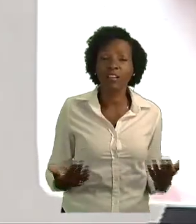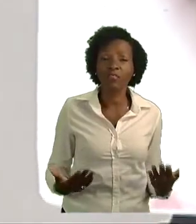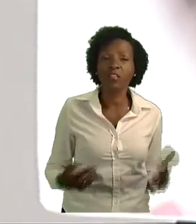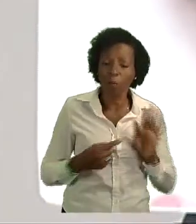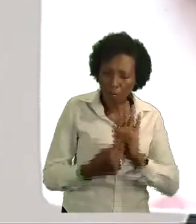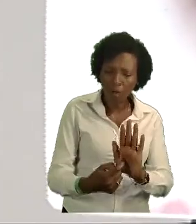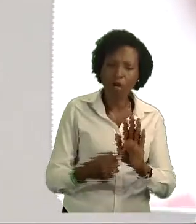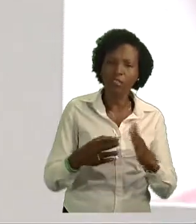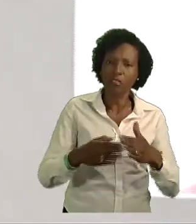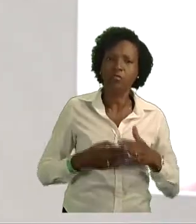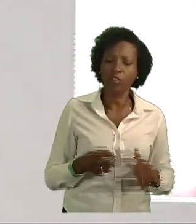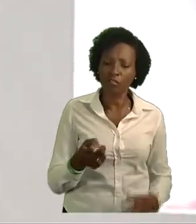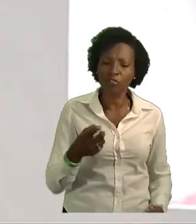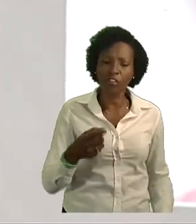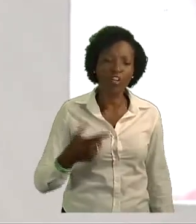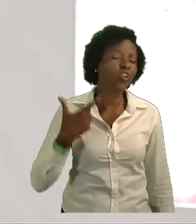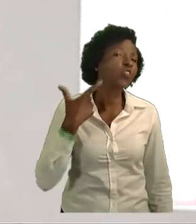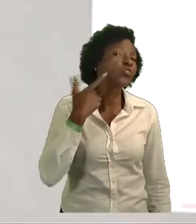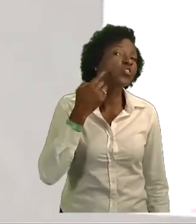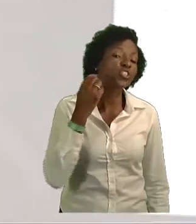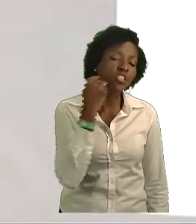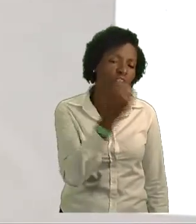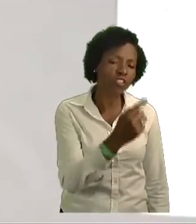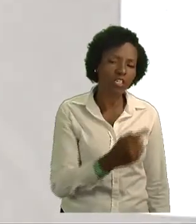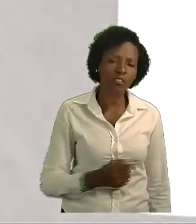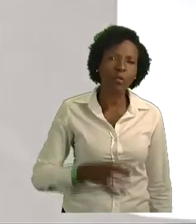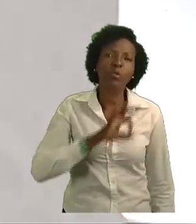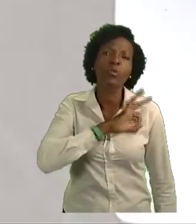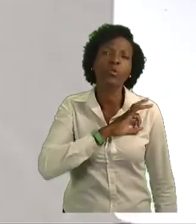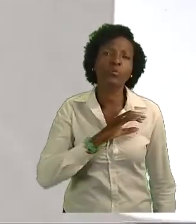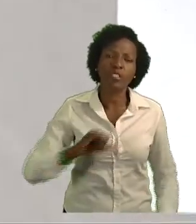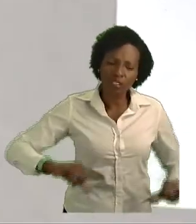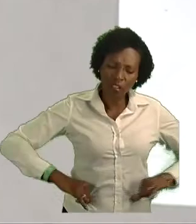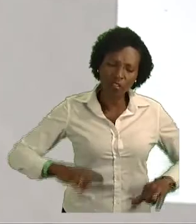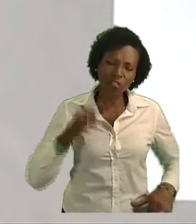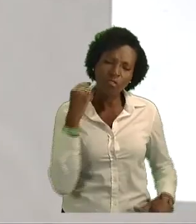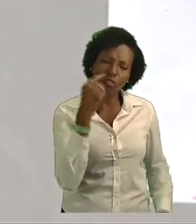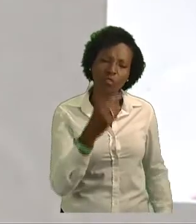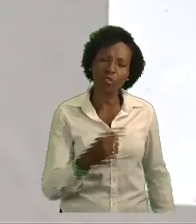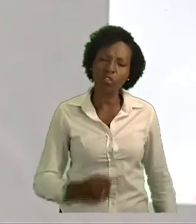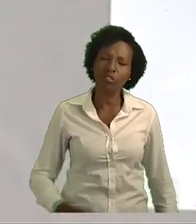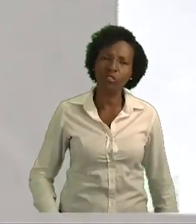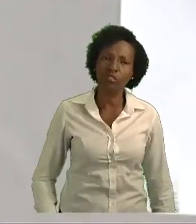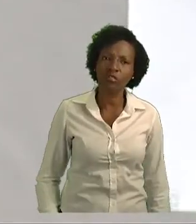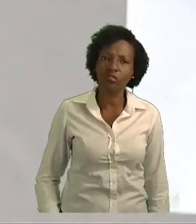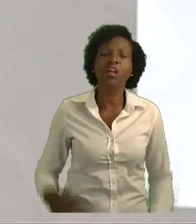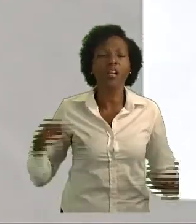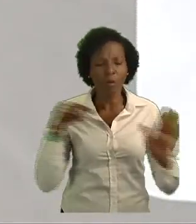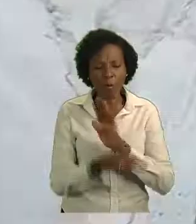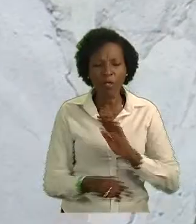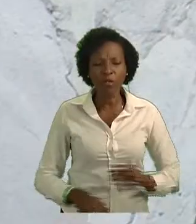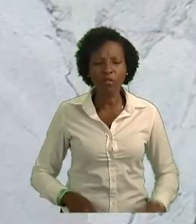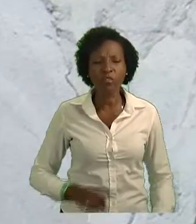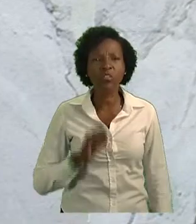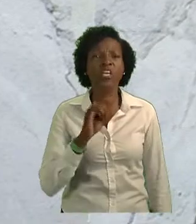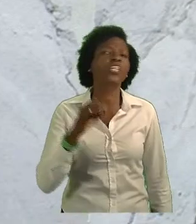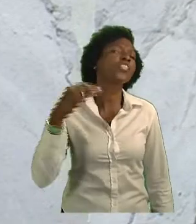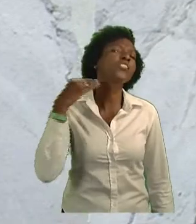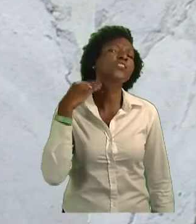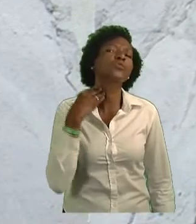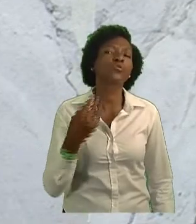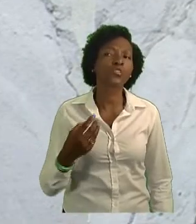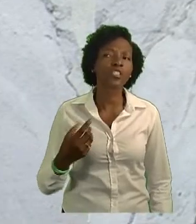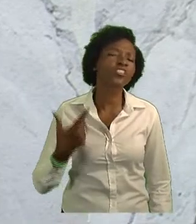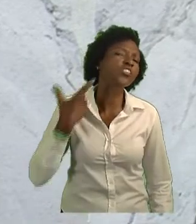favor olha só o tiro de raspão que esse policial sofreu no rosto eu pergunto esse fosse o juiz que tivesse